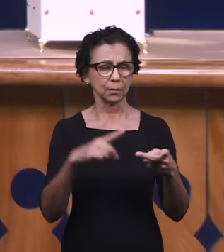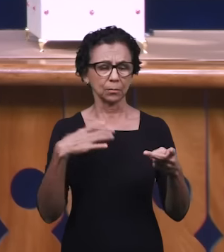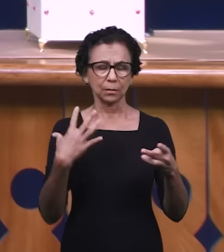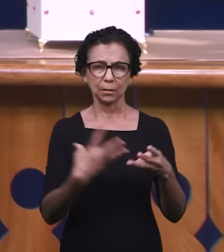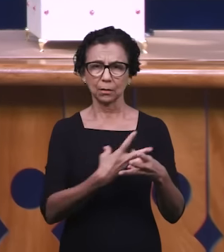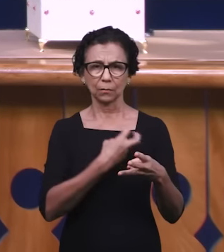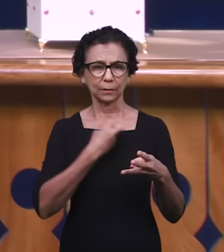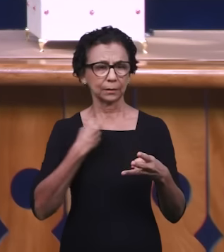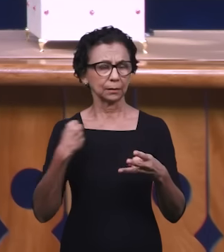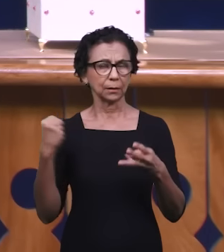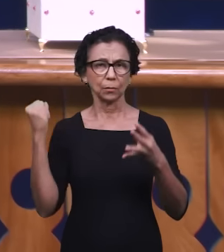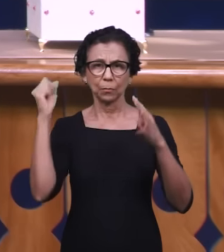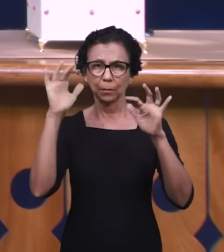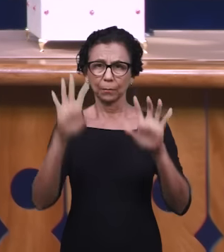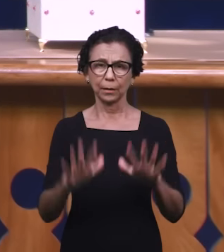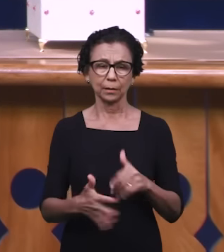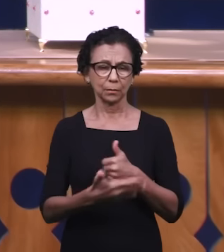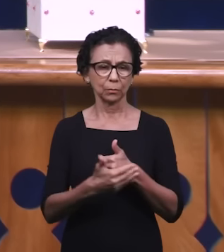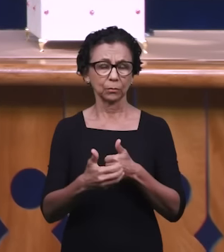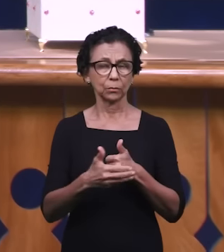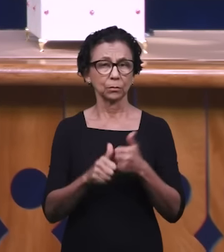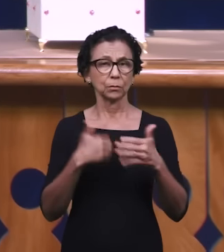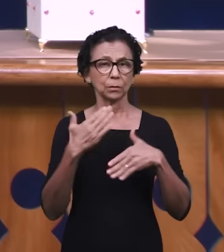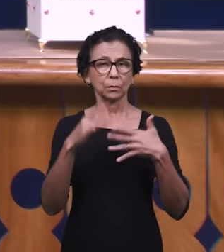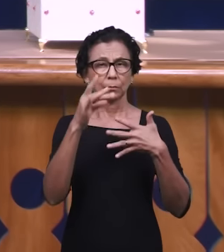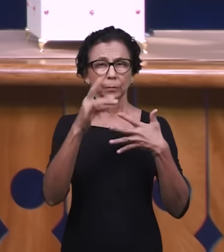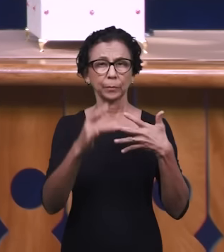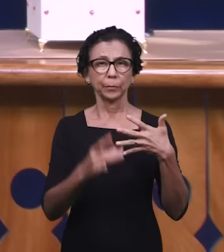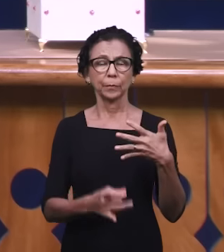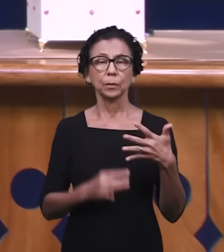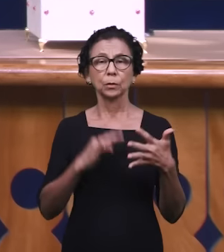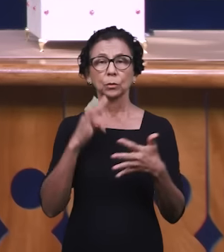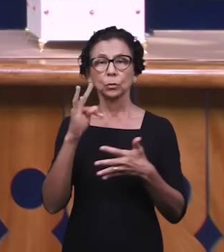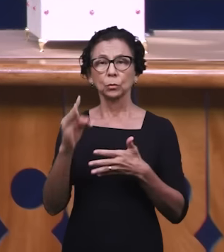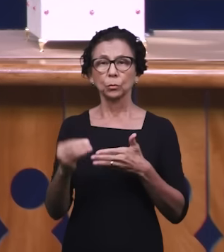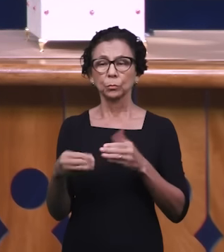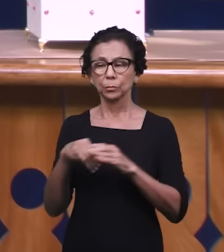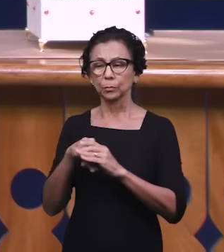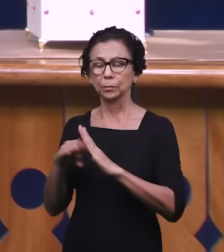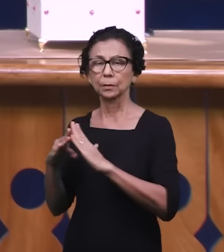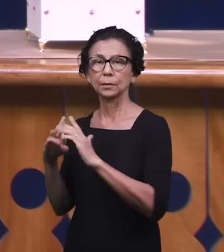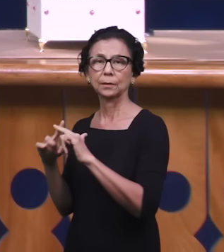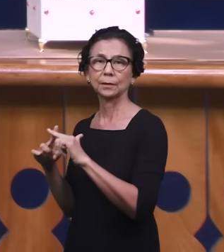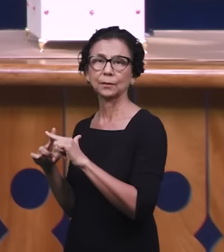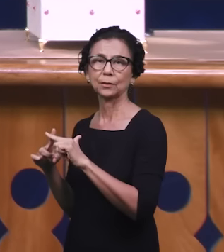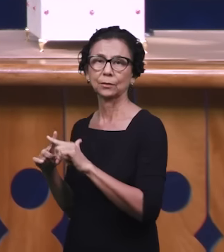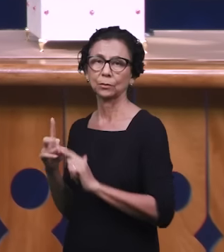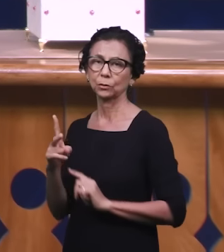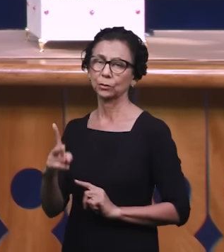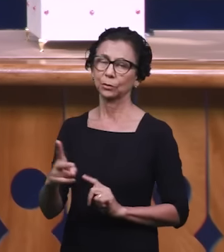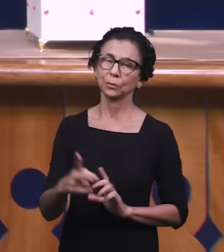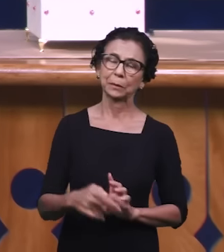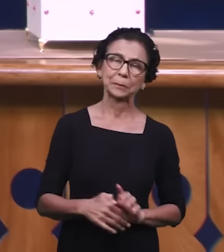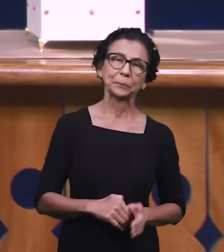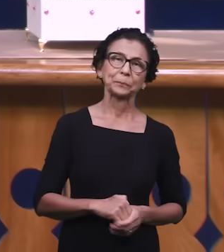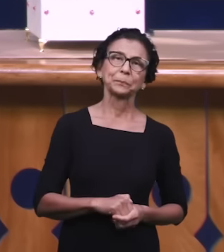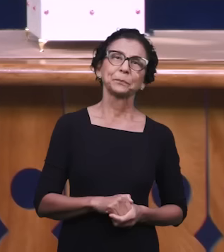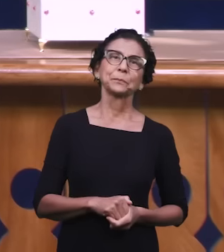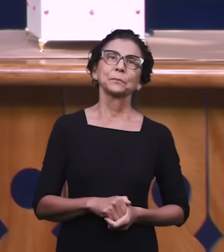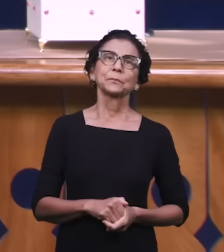a bênção, o consolo, a alegria, tudo isso está presente na vida da igreja. Então, o maior